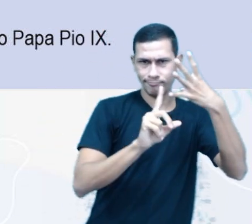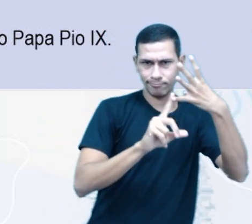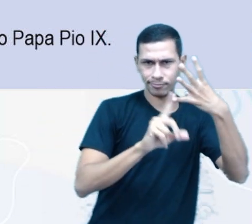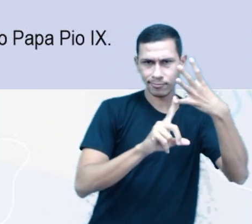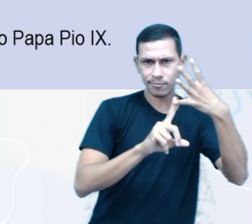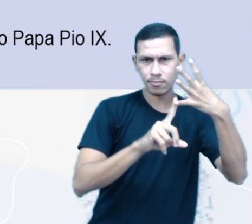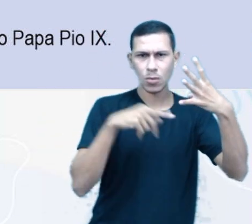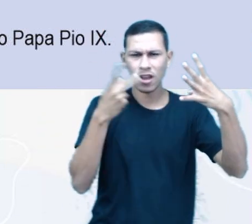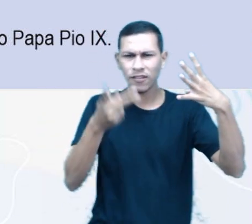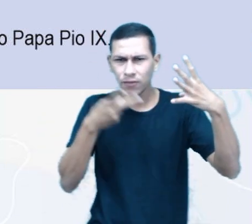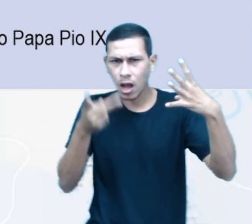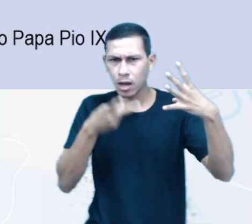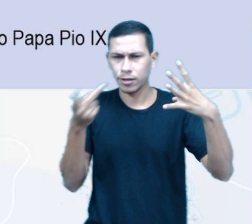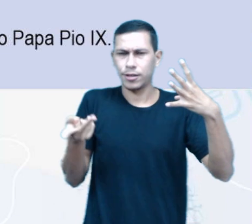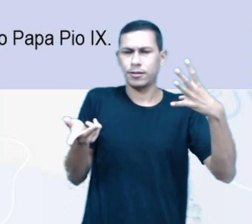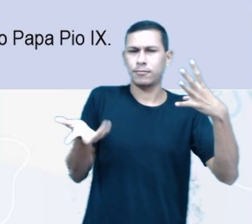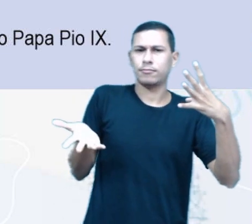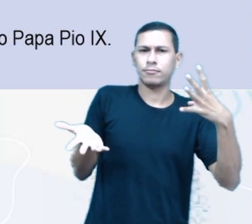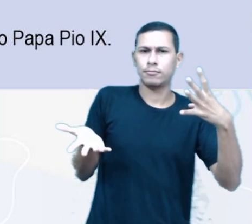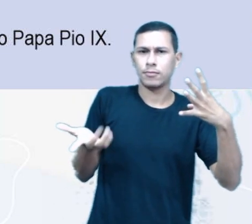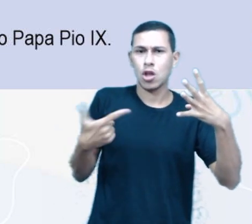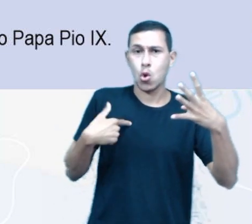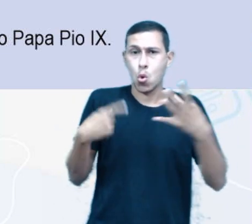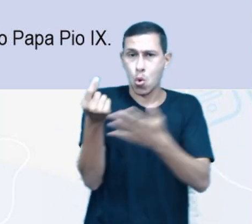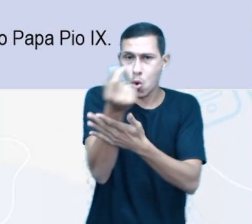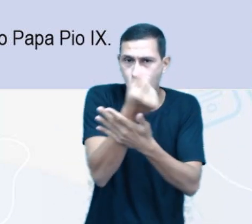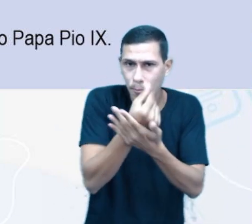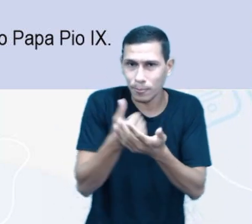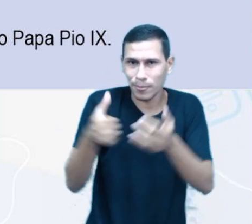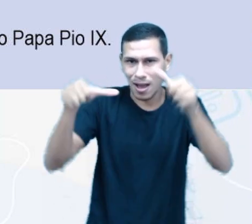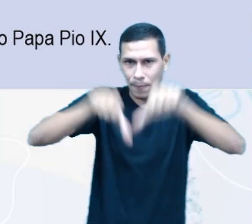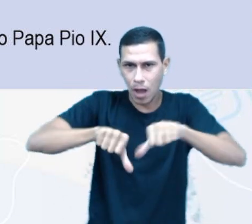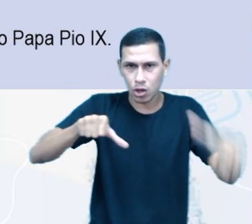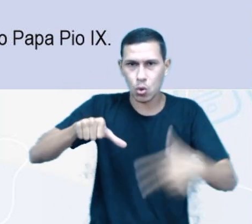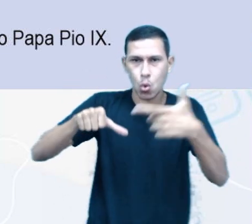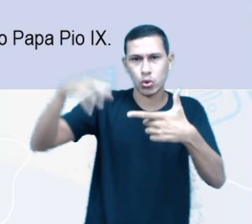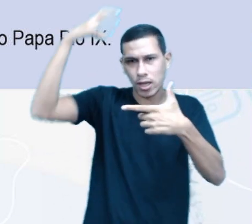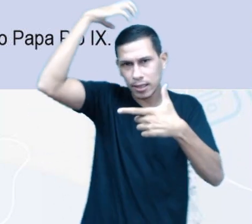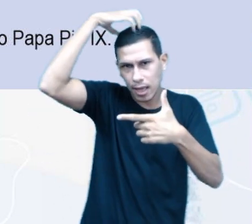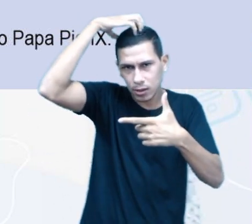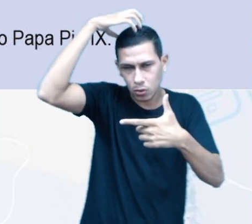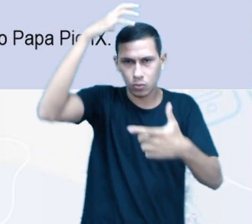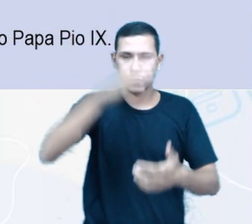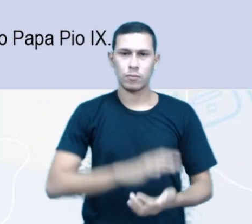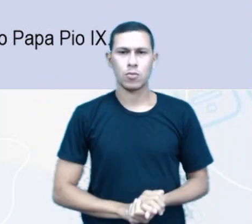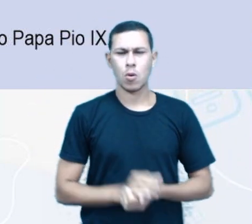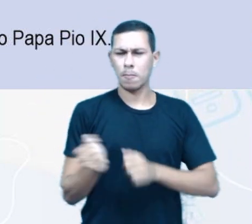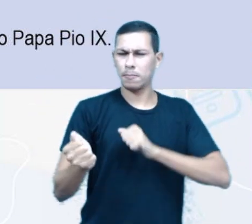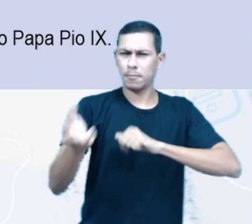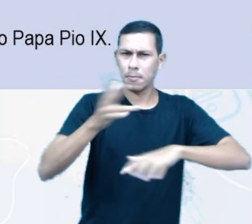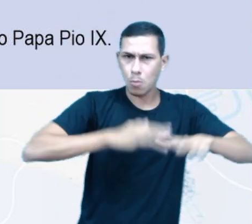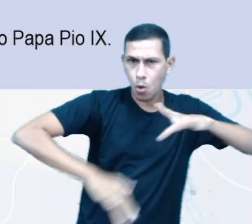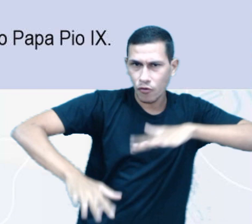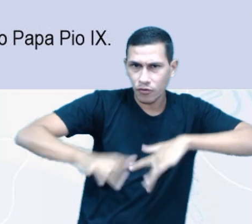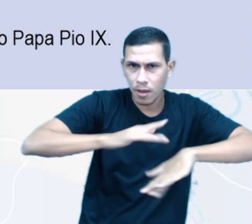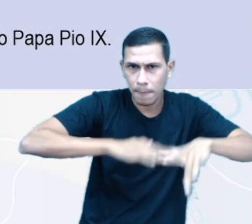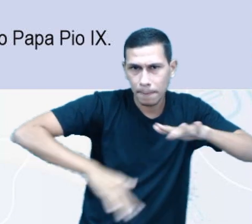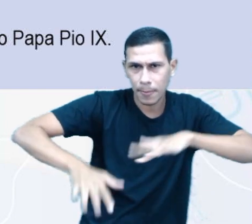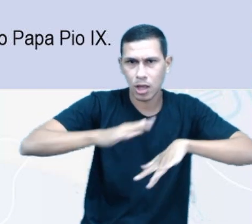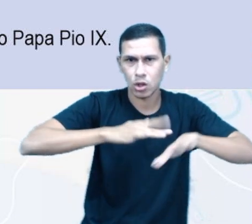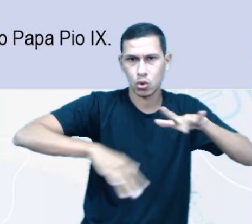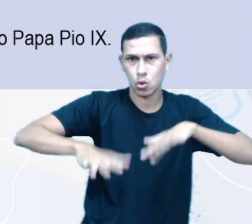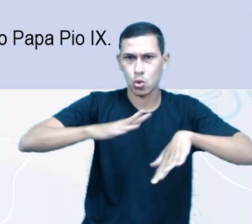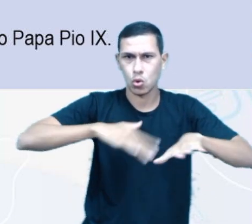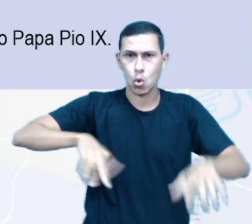que juntou para a queda do Segundo Reinado, a crise do Segundo Reinado, é o movimento